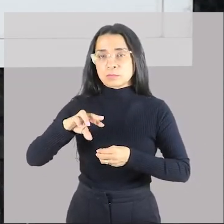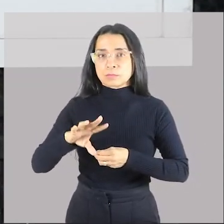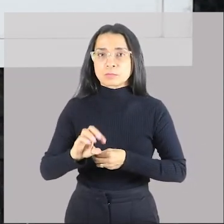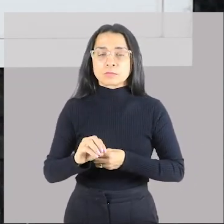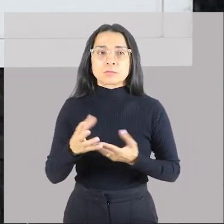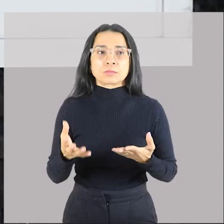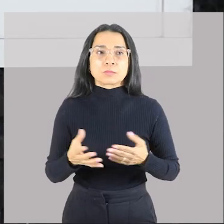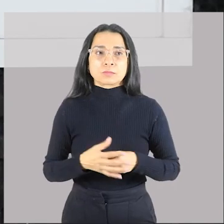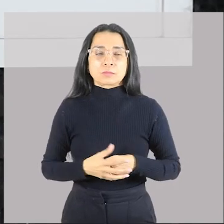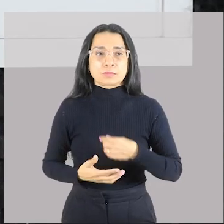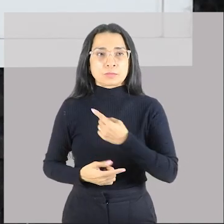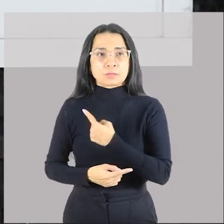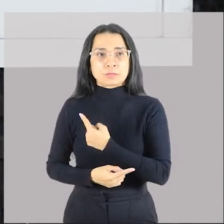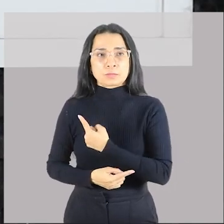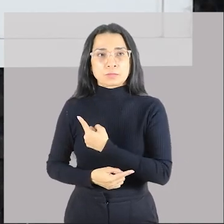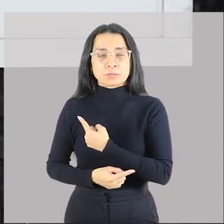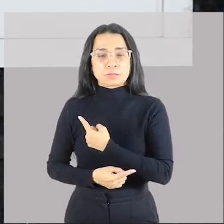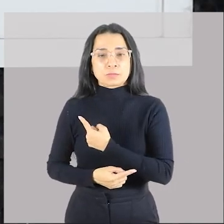log